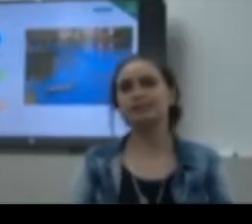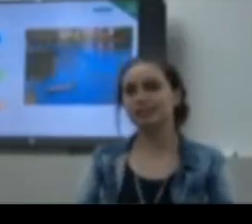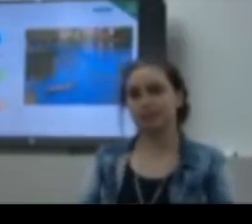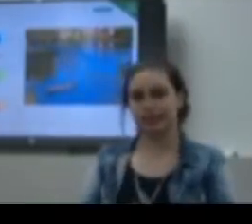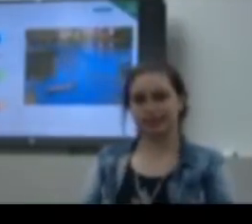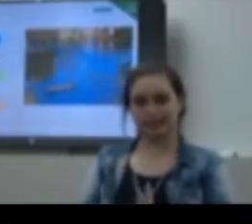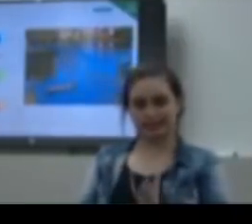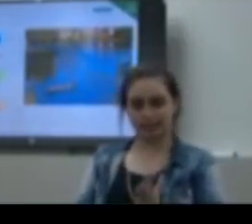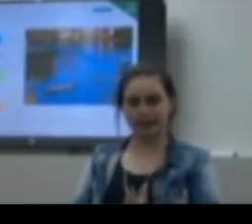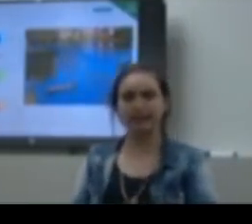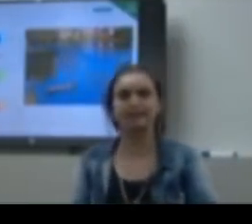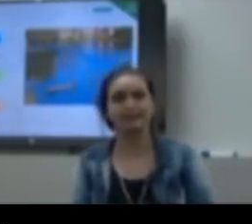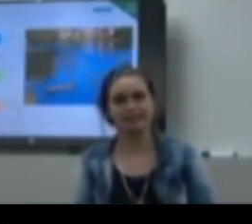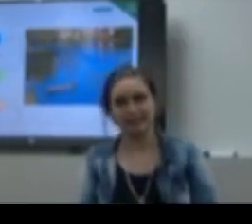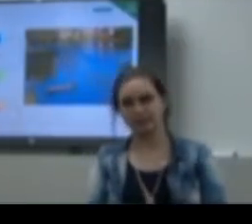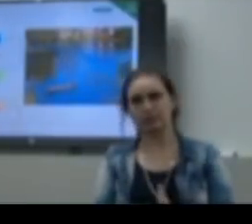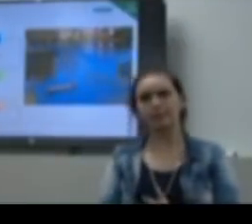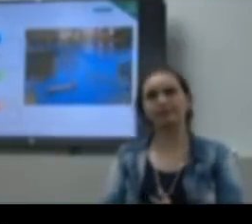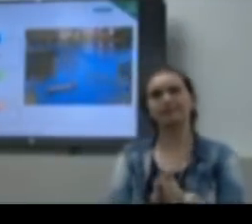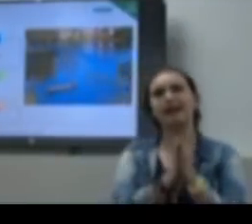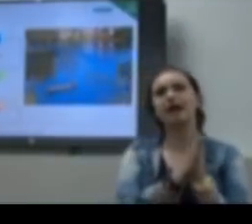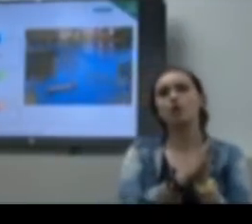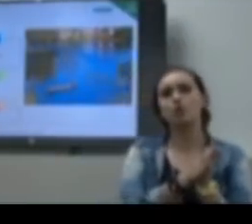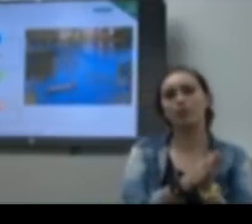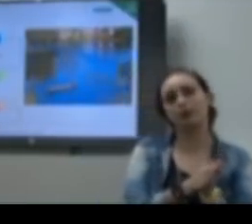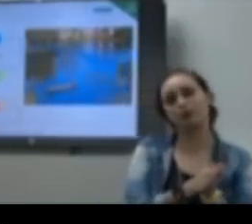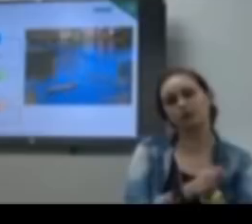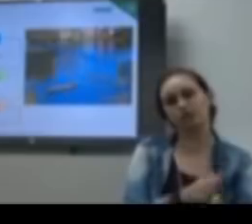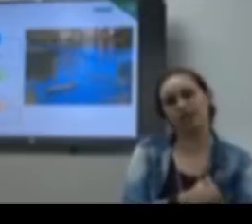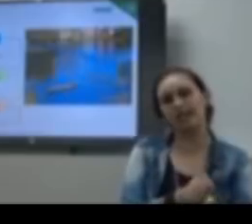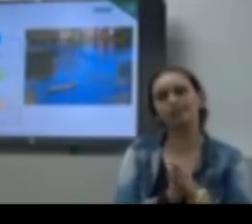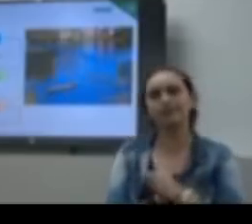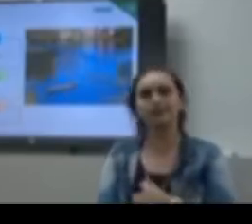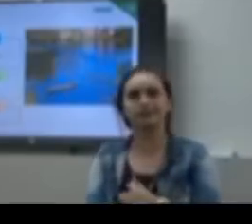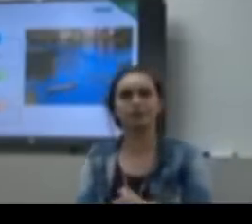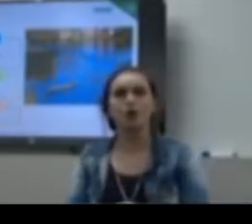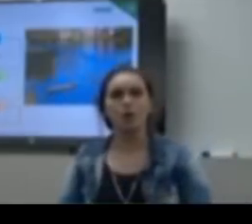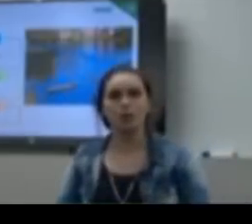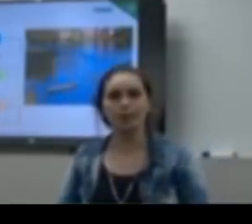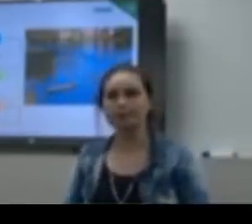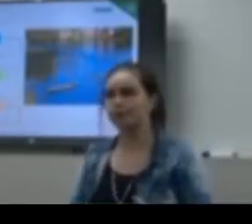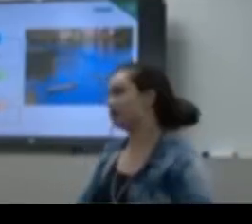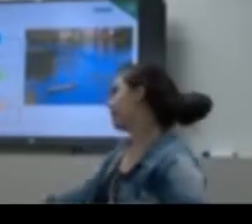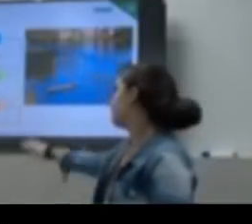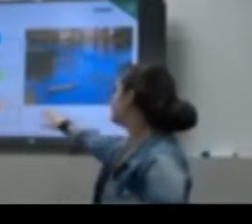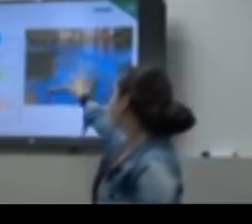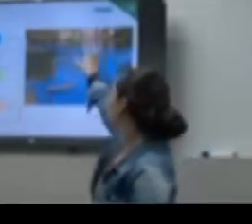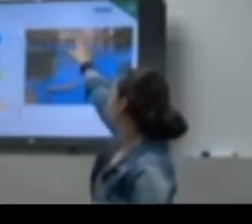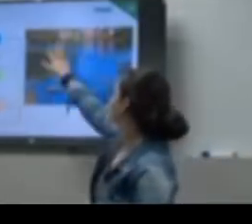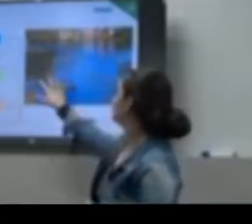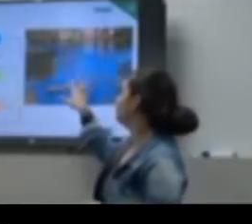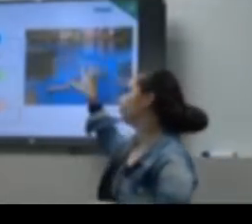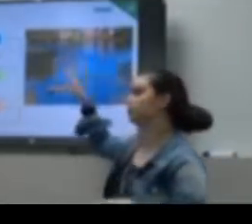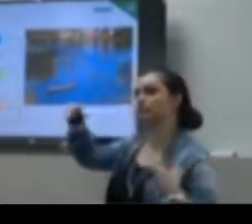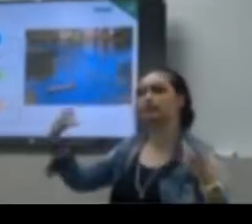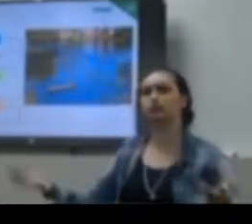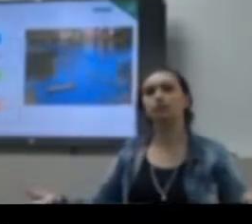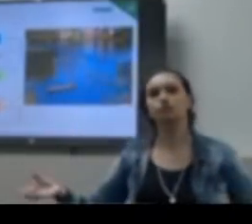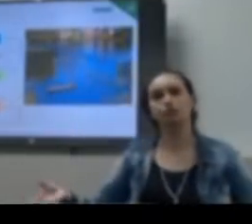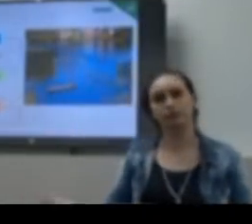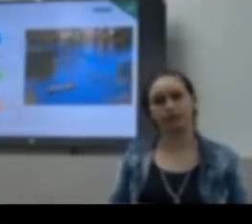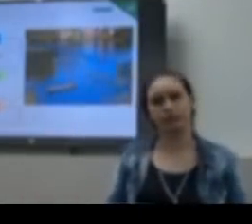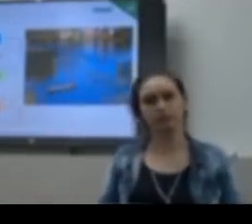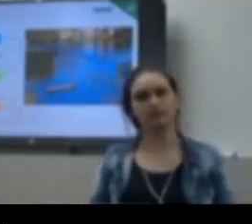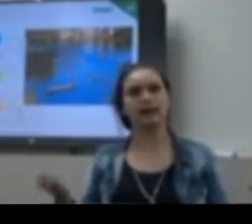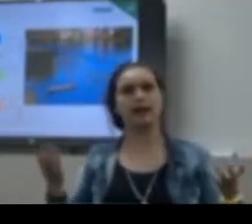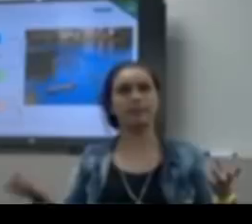Hidrologia. Essas regiões, elas são bem caracterizadas por apresentar um momento de cheia e de vazante. O momento de cheia é esse que a gente está vendo aqui na foto. Ó.